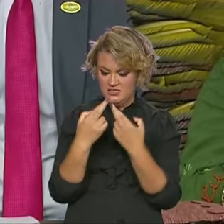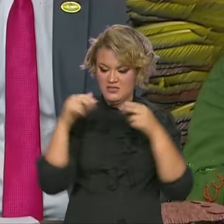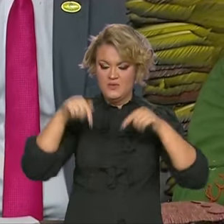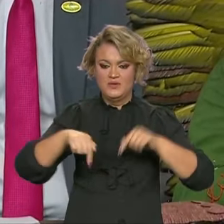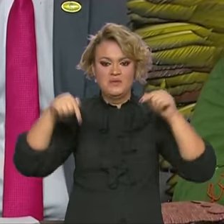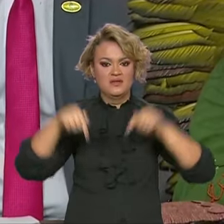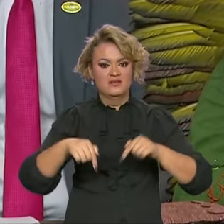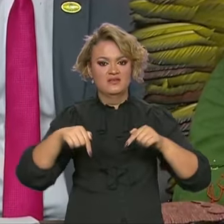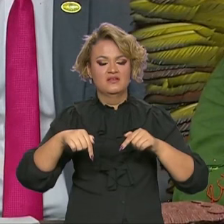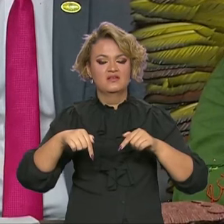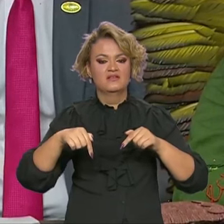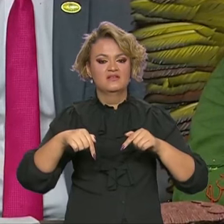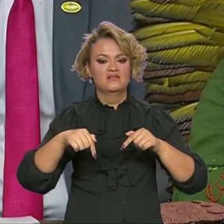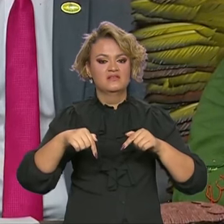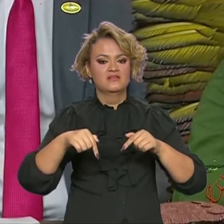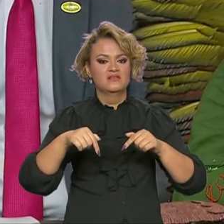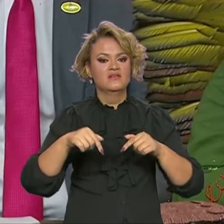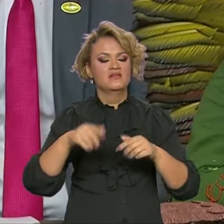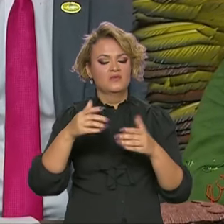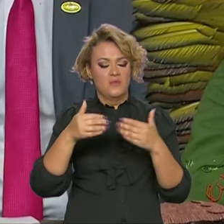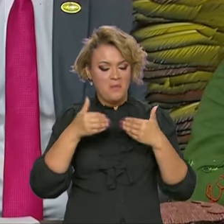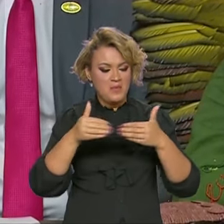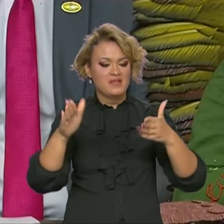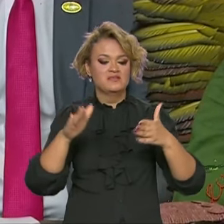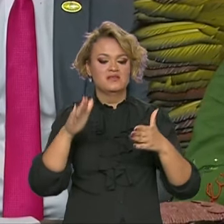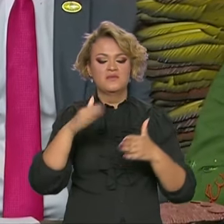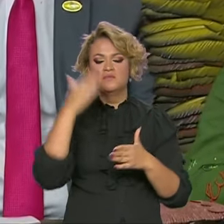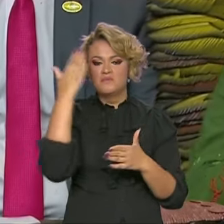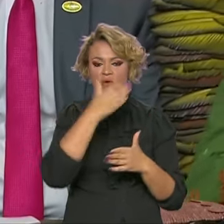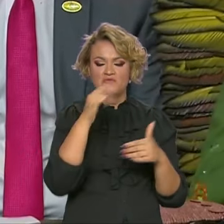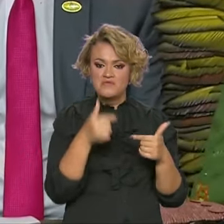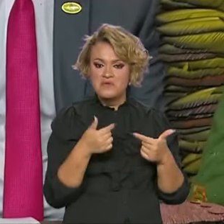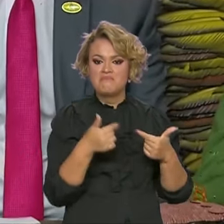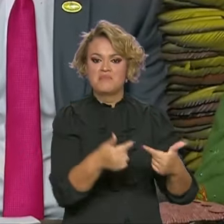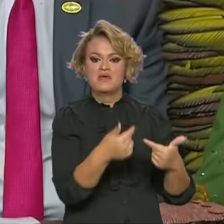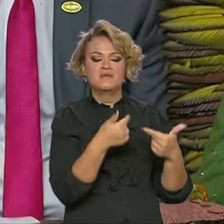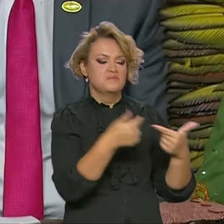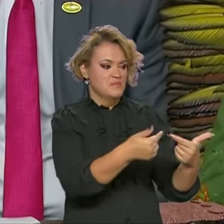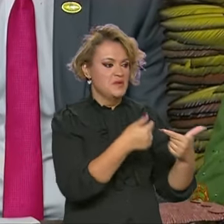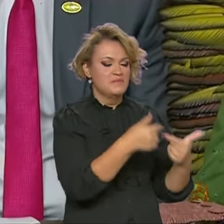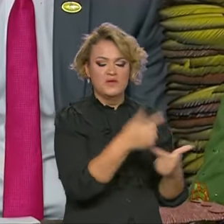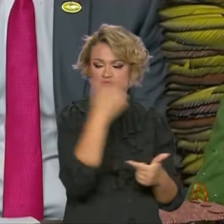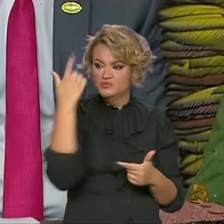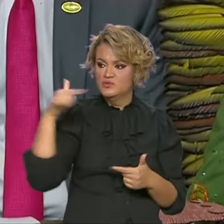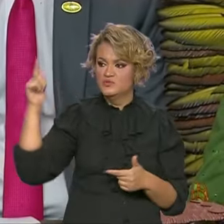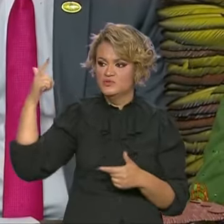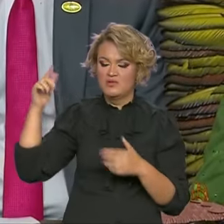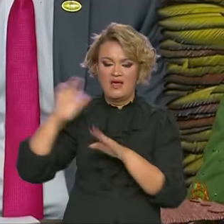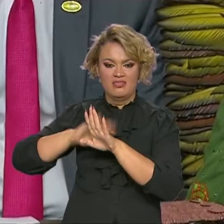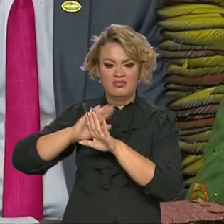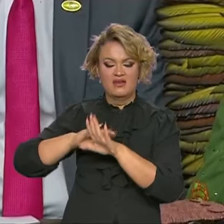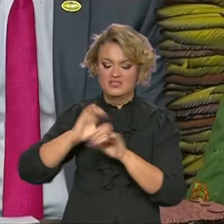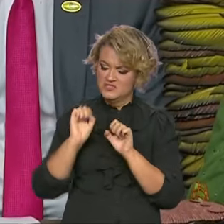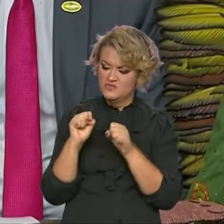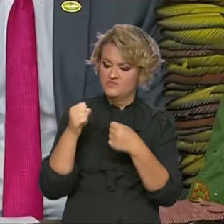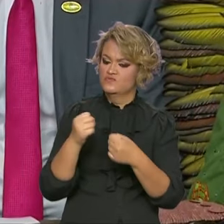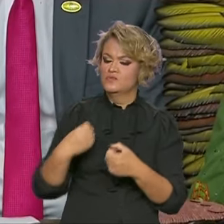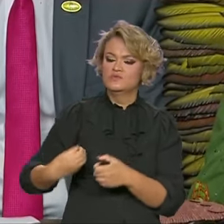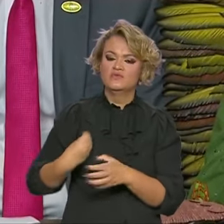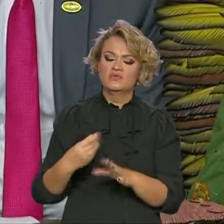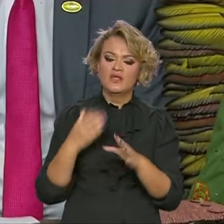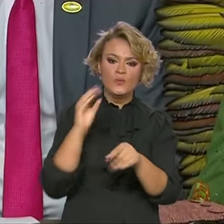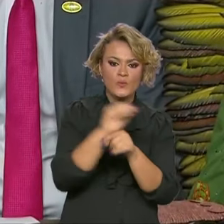que agora se inaugura é o coroamento do empenho de todos aqueles que têm dedicado suas vidas